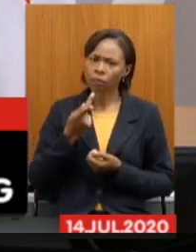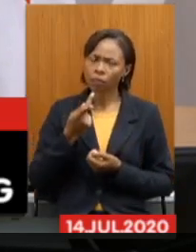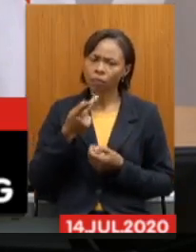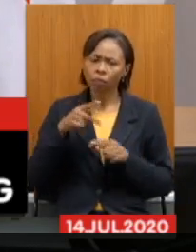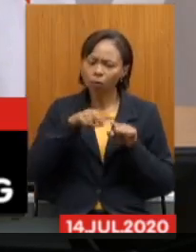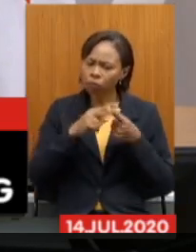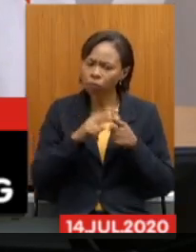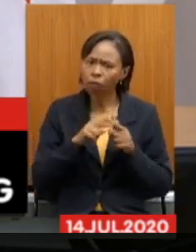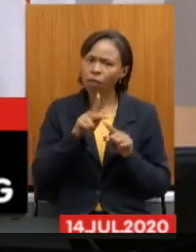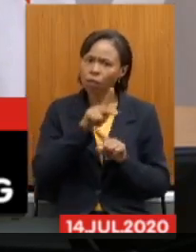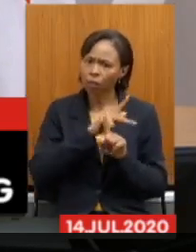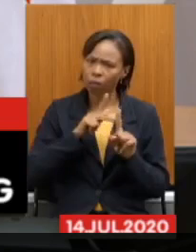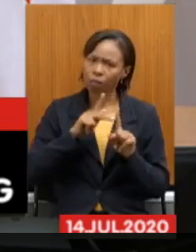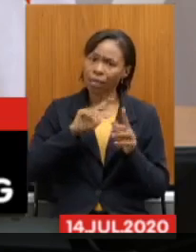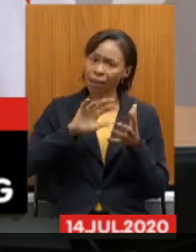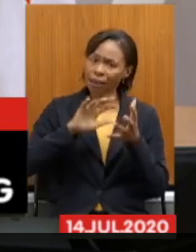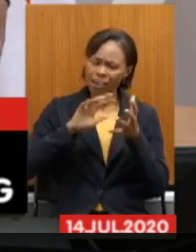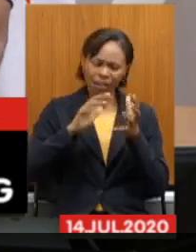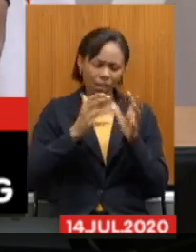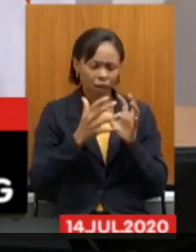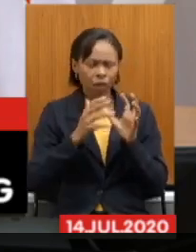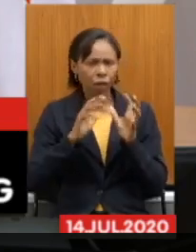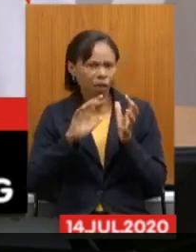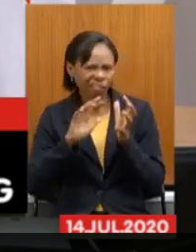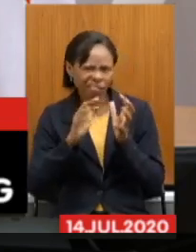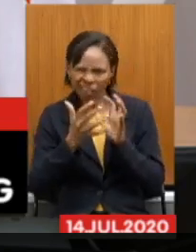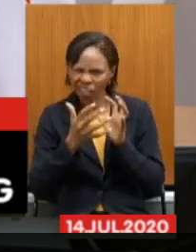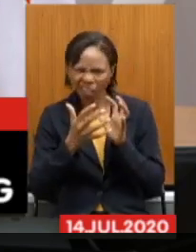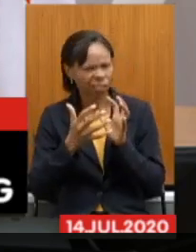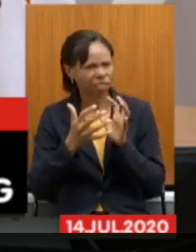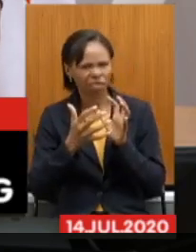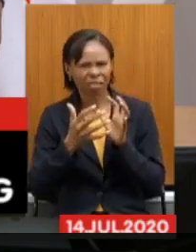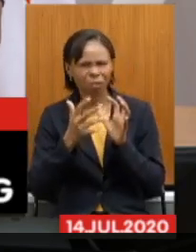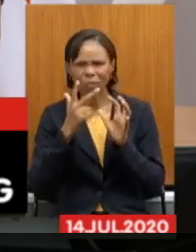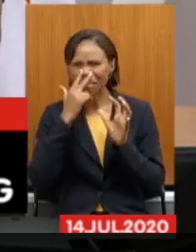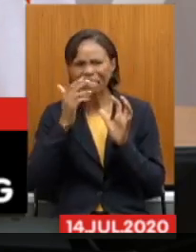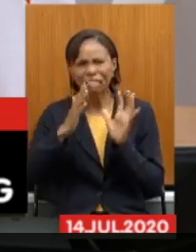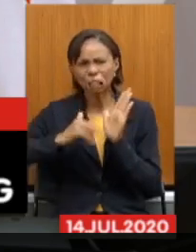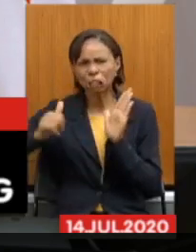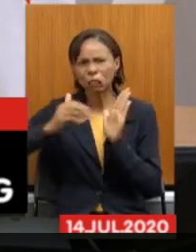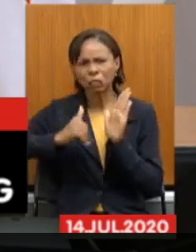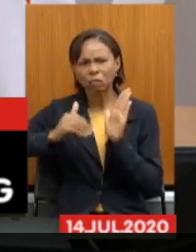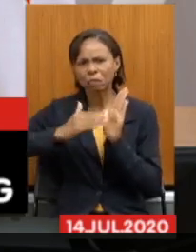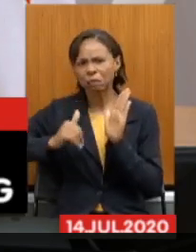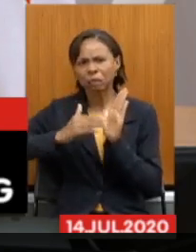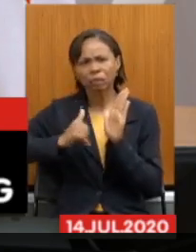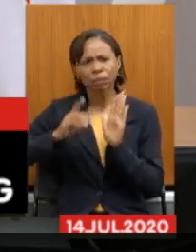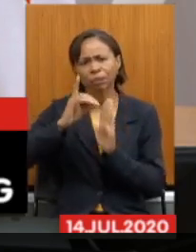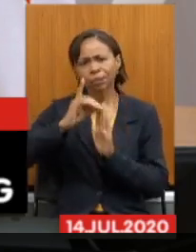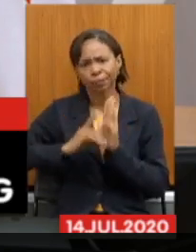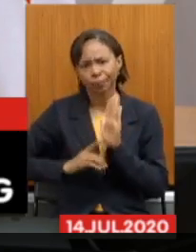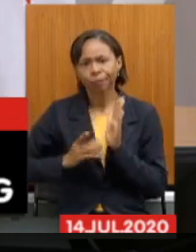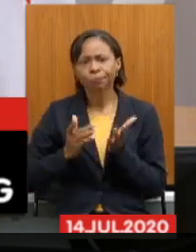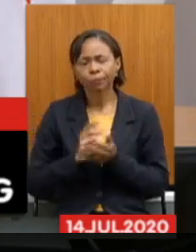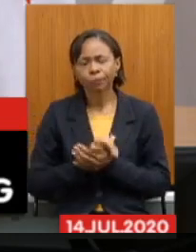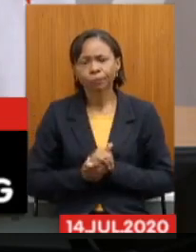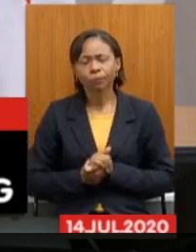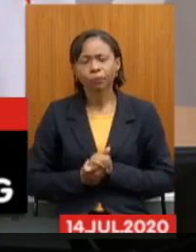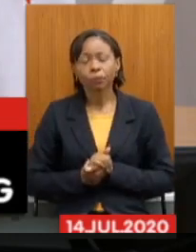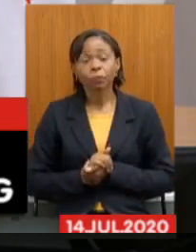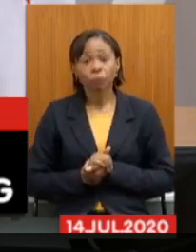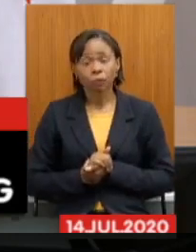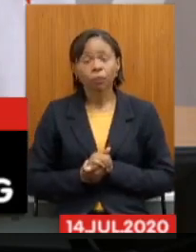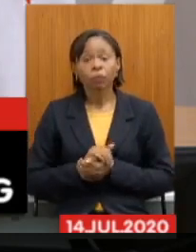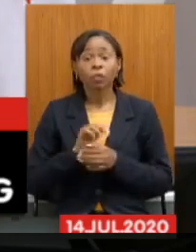Eu gosto de chamar de deforma, não é nenhuma reforma, é uma retirada de direitos. Eu trouxe um dado aqui